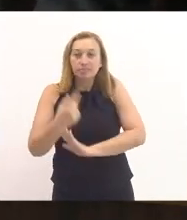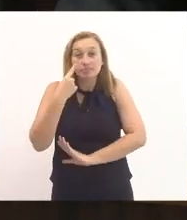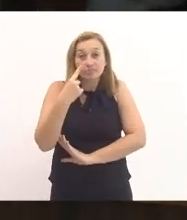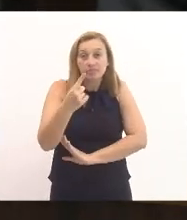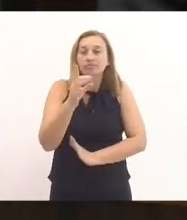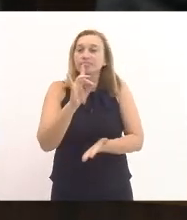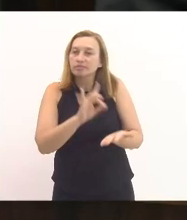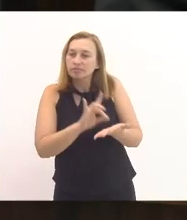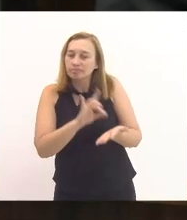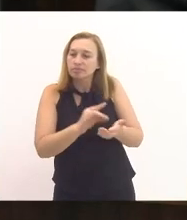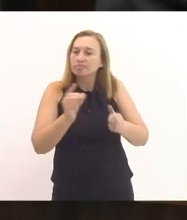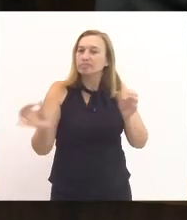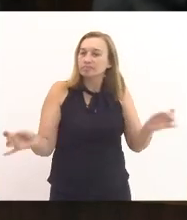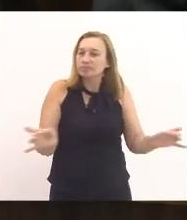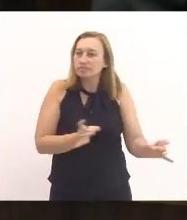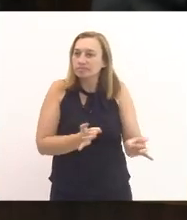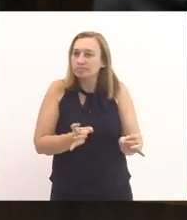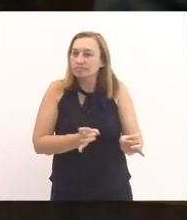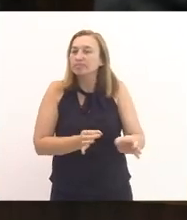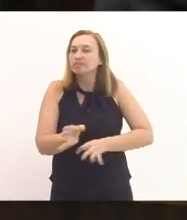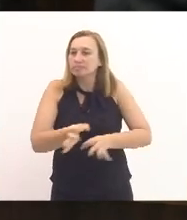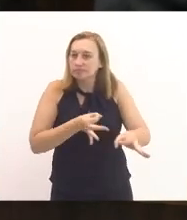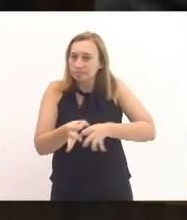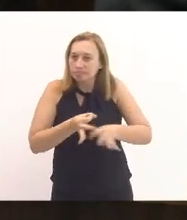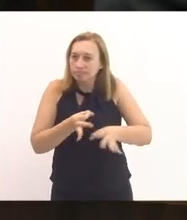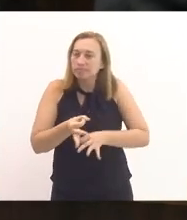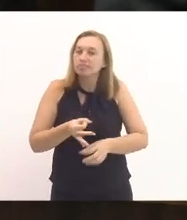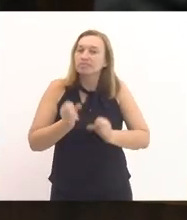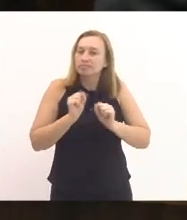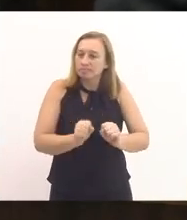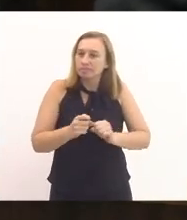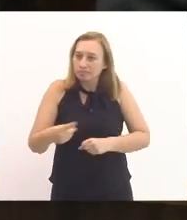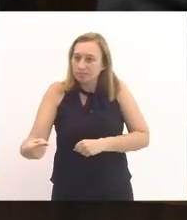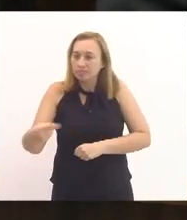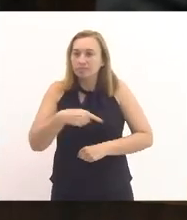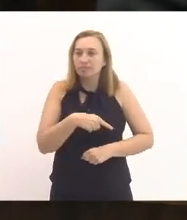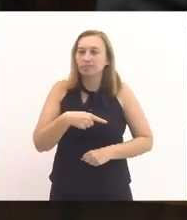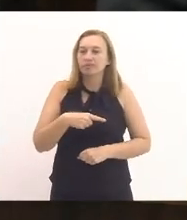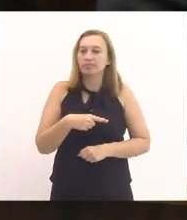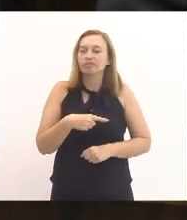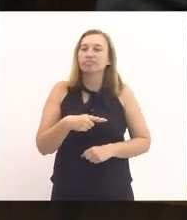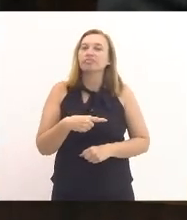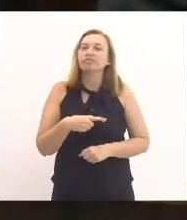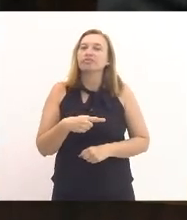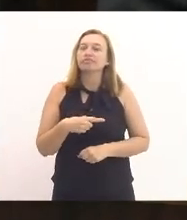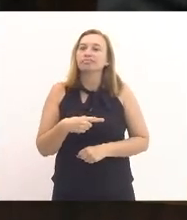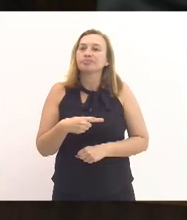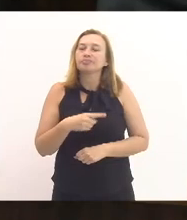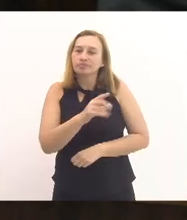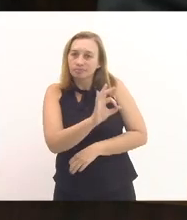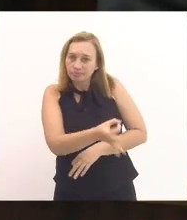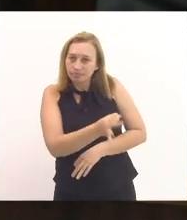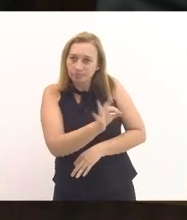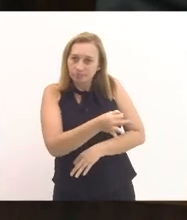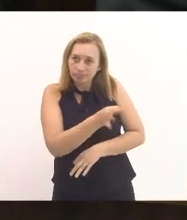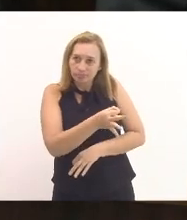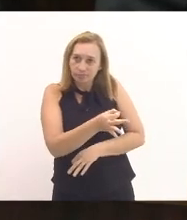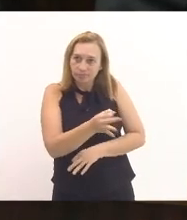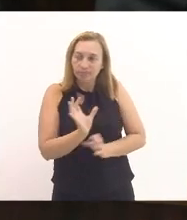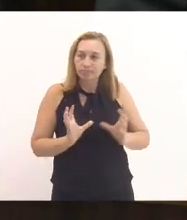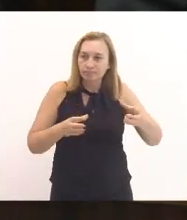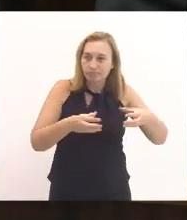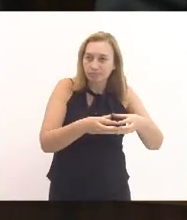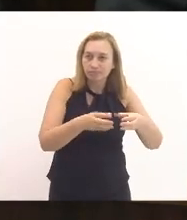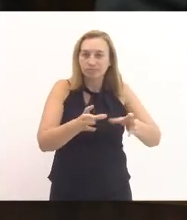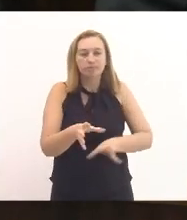gente ver que você realmente estão preparados e Podem trazer as demandas que podem ser ter estejam certos que as